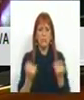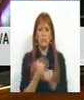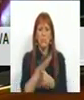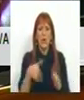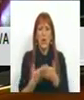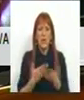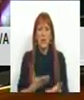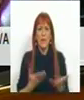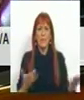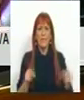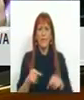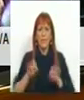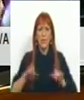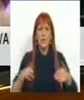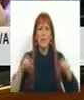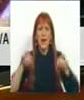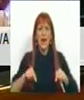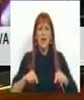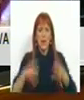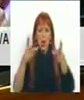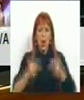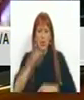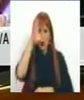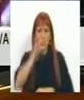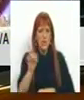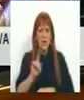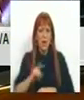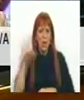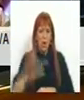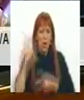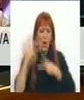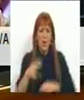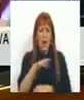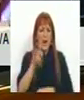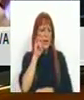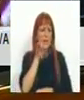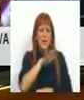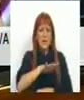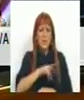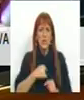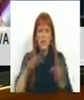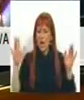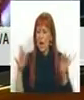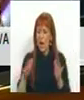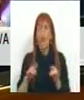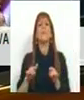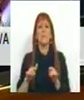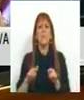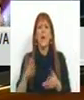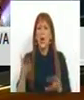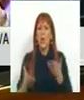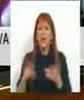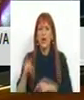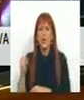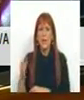mensagem que nós aqui queremos deixar de início, este orçamento de Estado não austeritário na área da Defesa Nacional reduz face